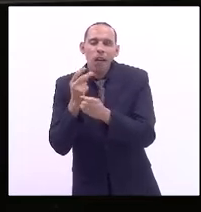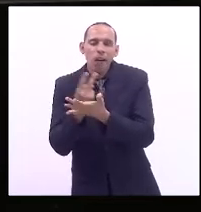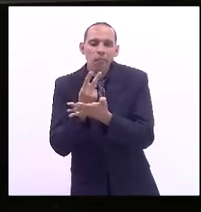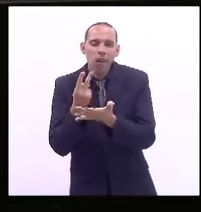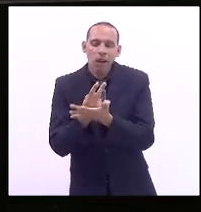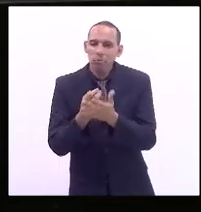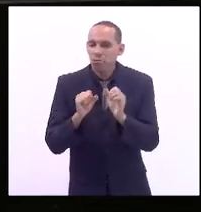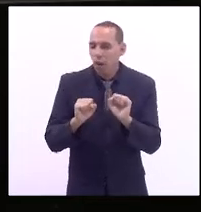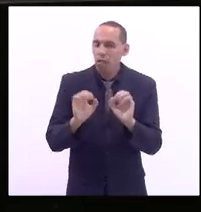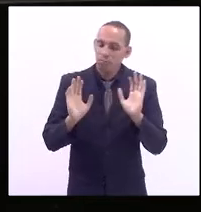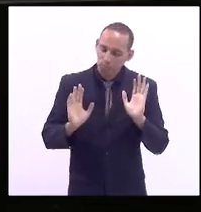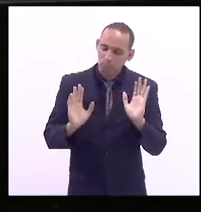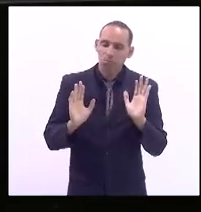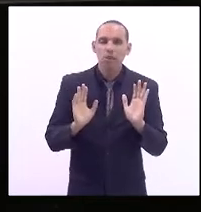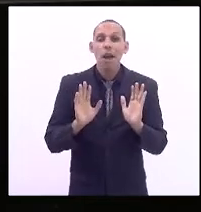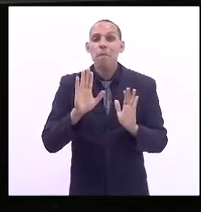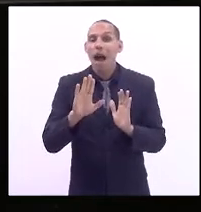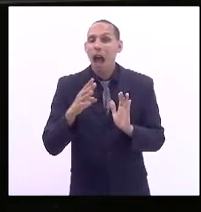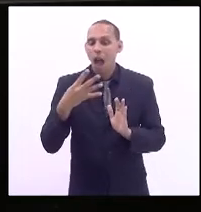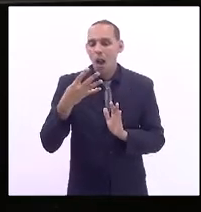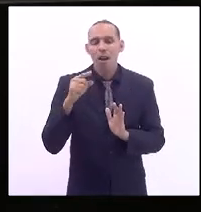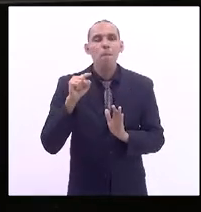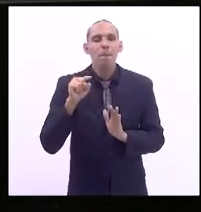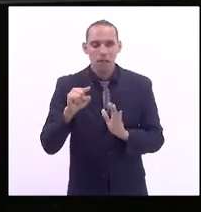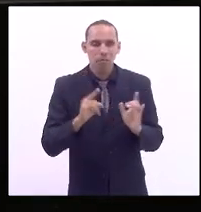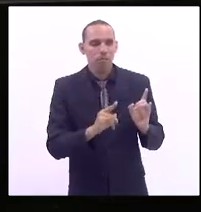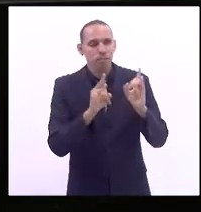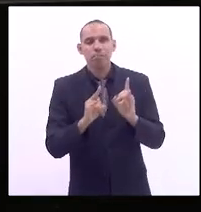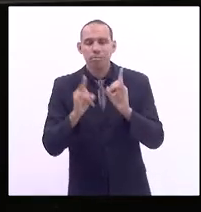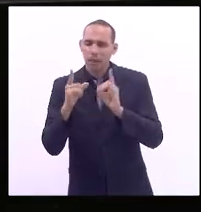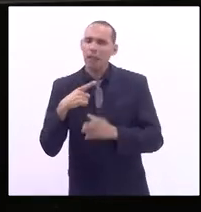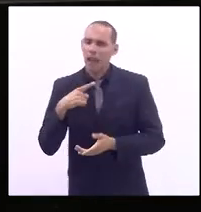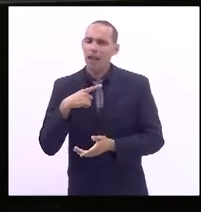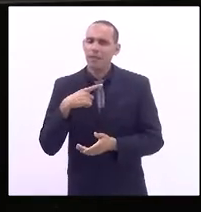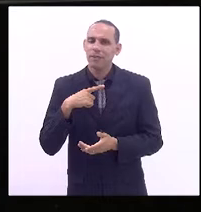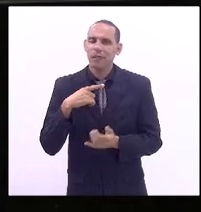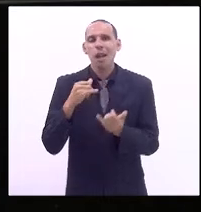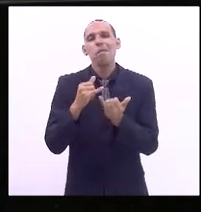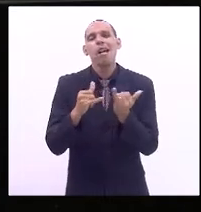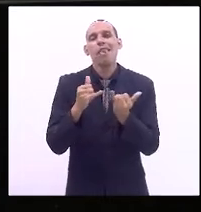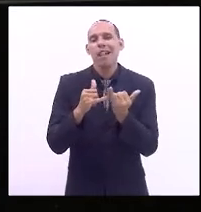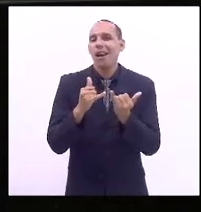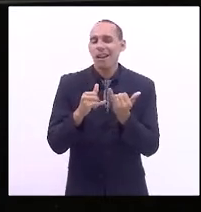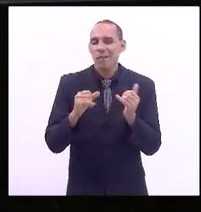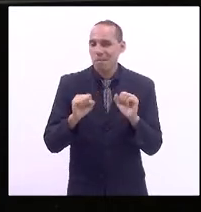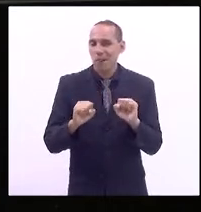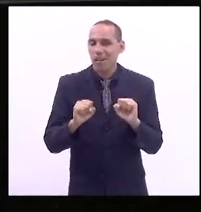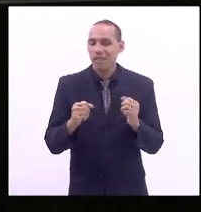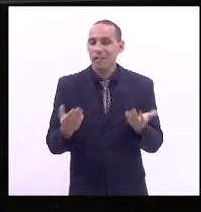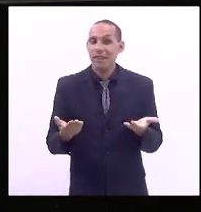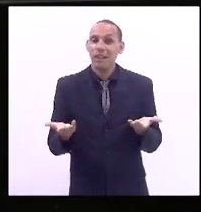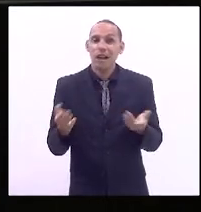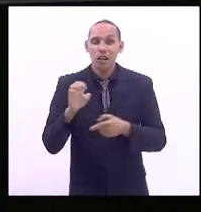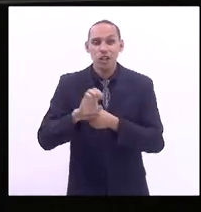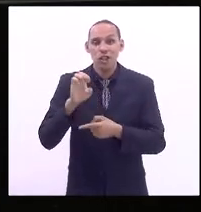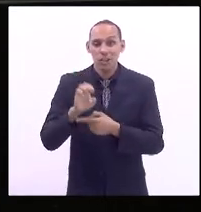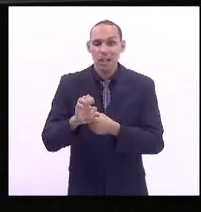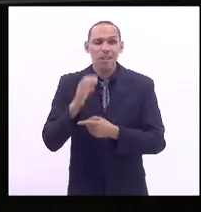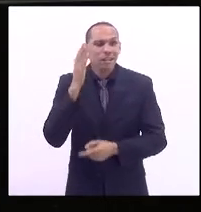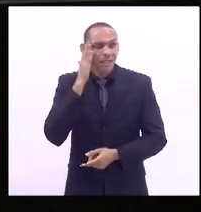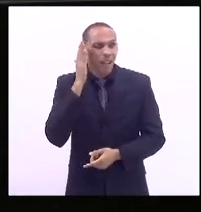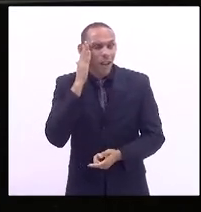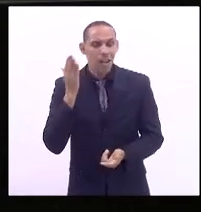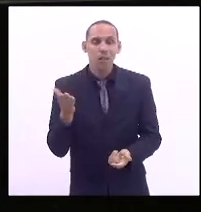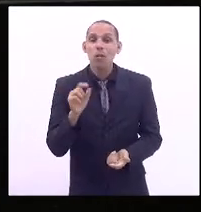Ah mas com certeza quatro mil Imóveis quer dizer vai para metade então o Estado tem